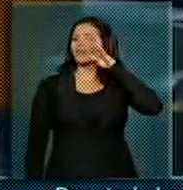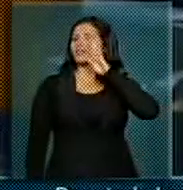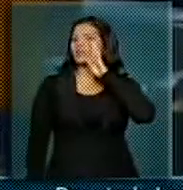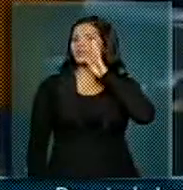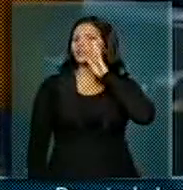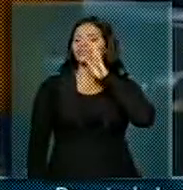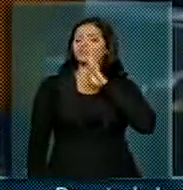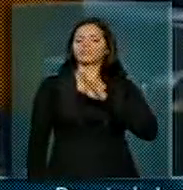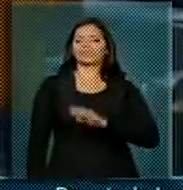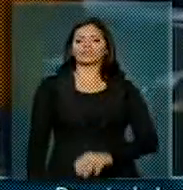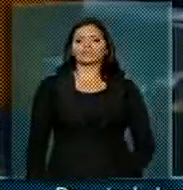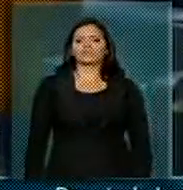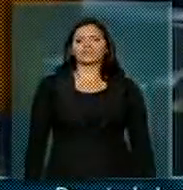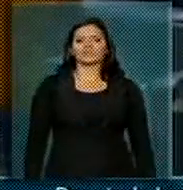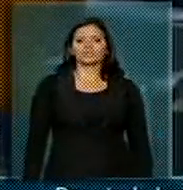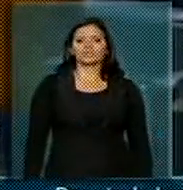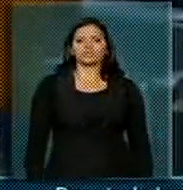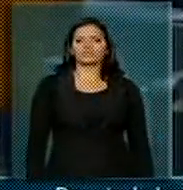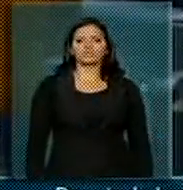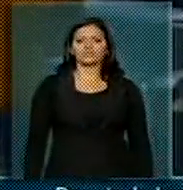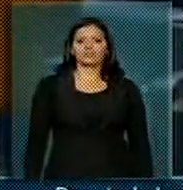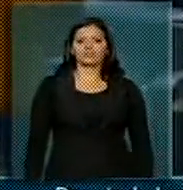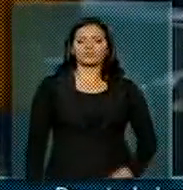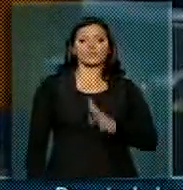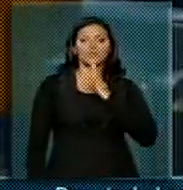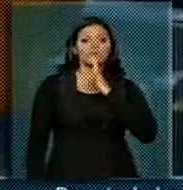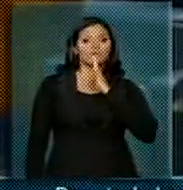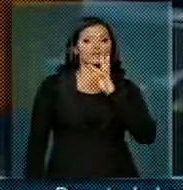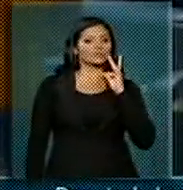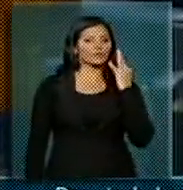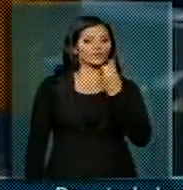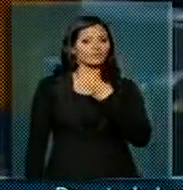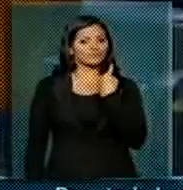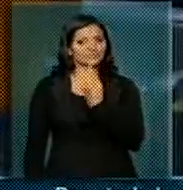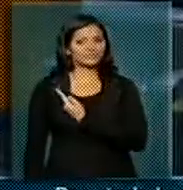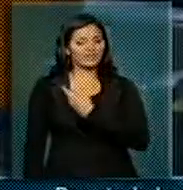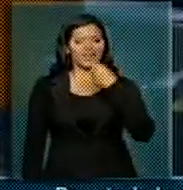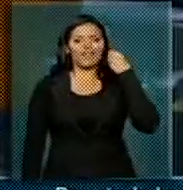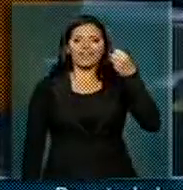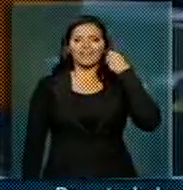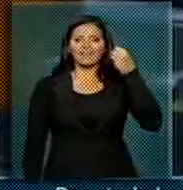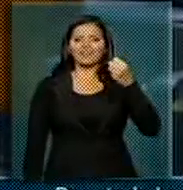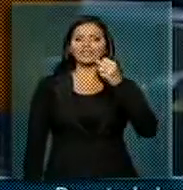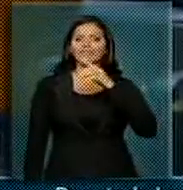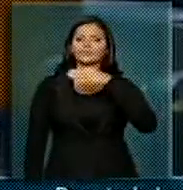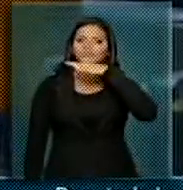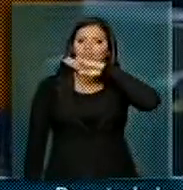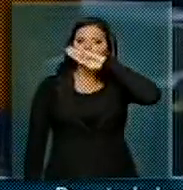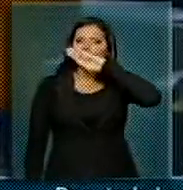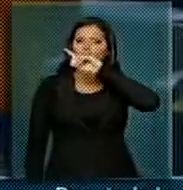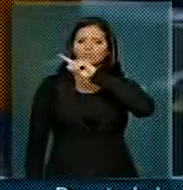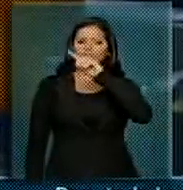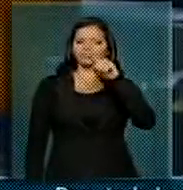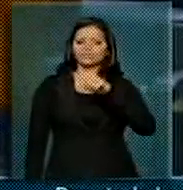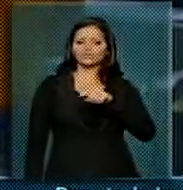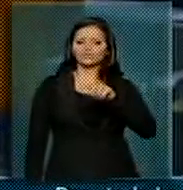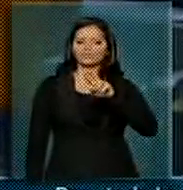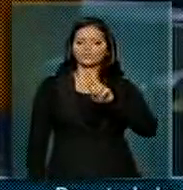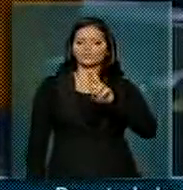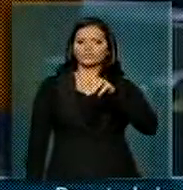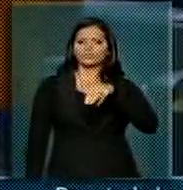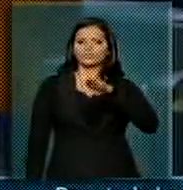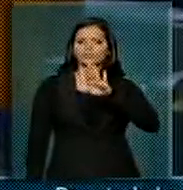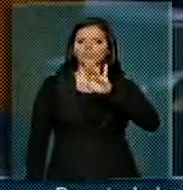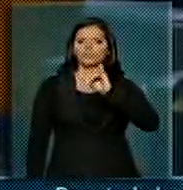bispo emérito, e que é conhecido por todos nós, militantes, como Dom Zumbi. Ele foi recebido